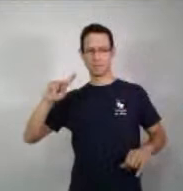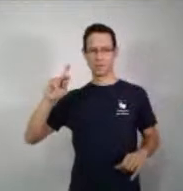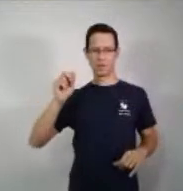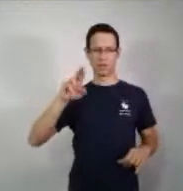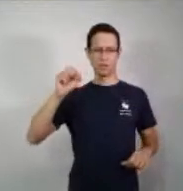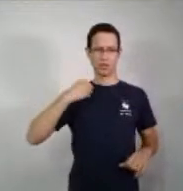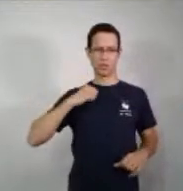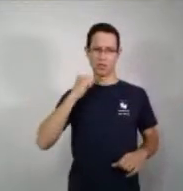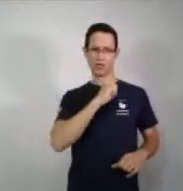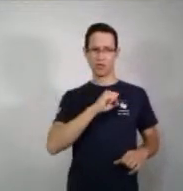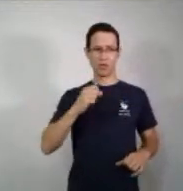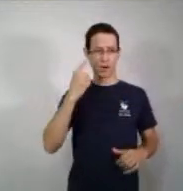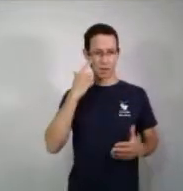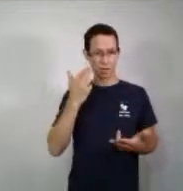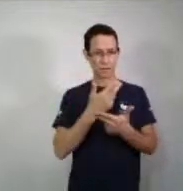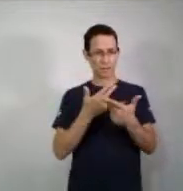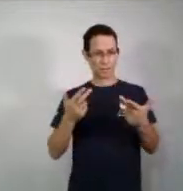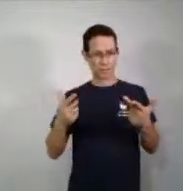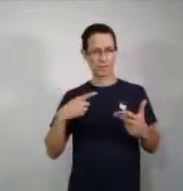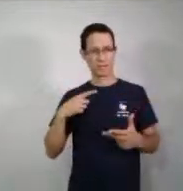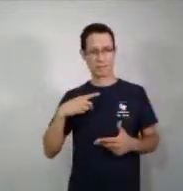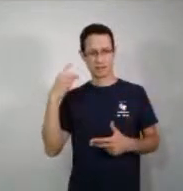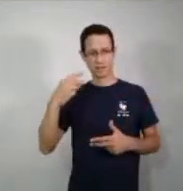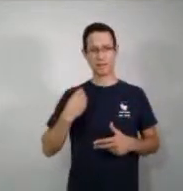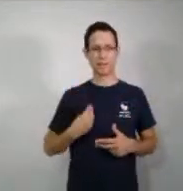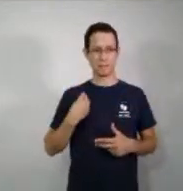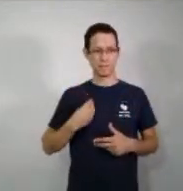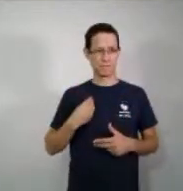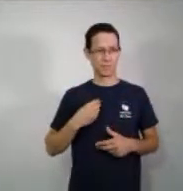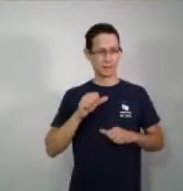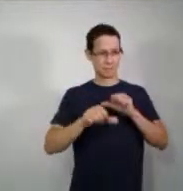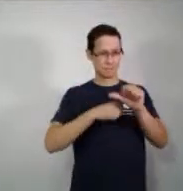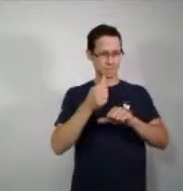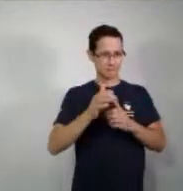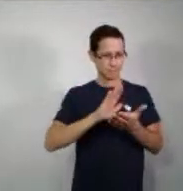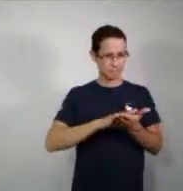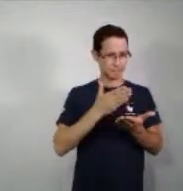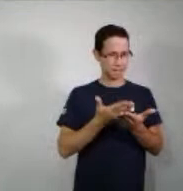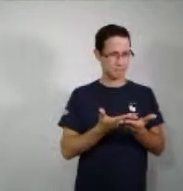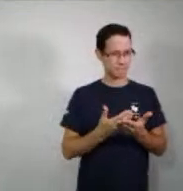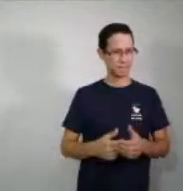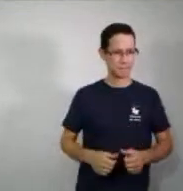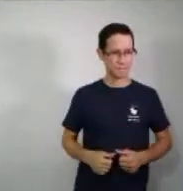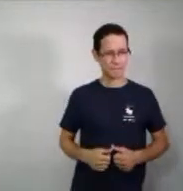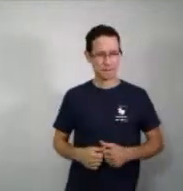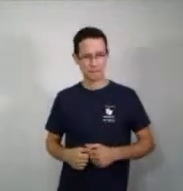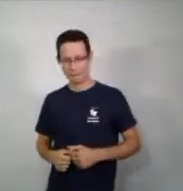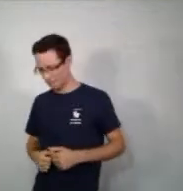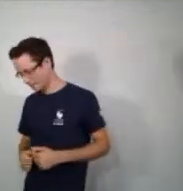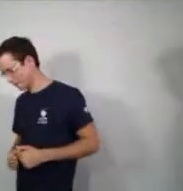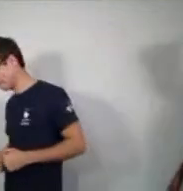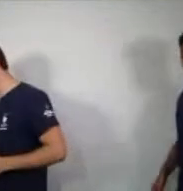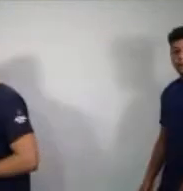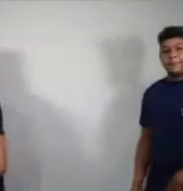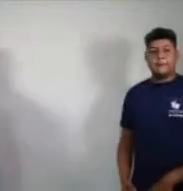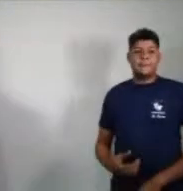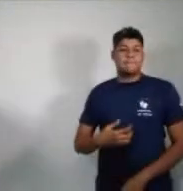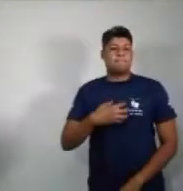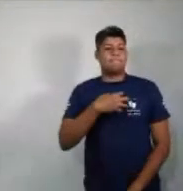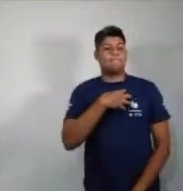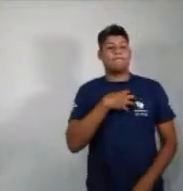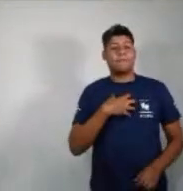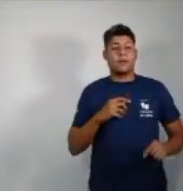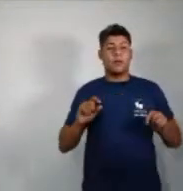né, ou assim, da vida dele. Mas ele diz lá, e ele ficou realmente numa situação muito,